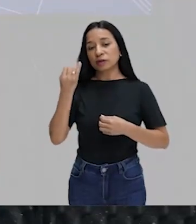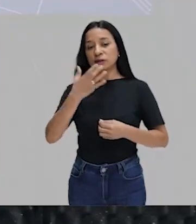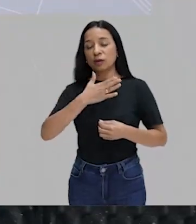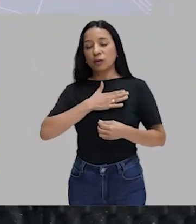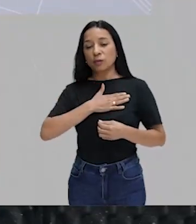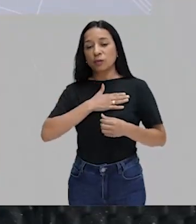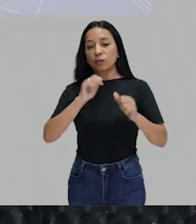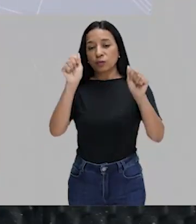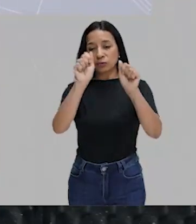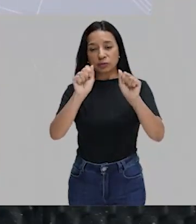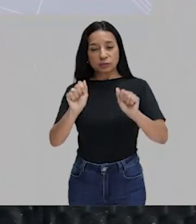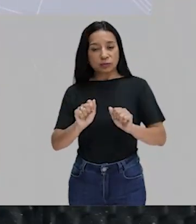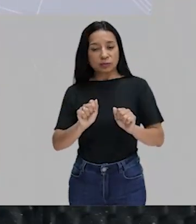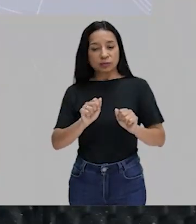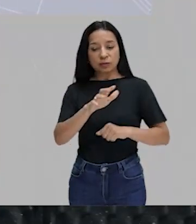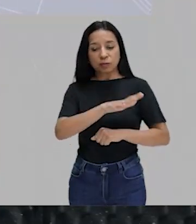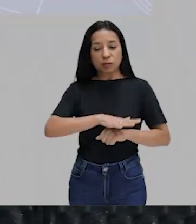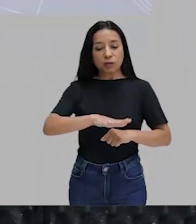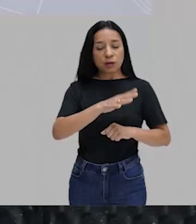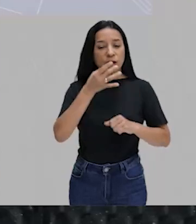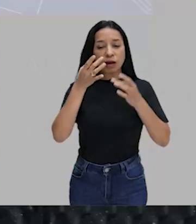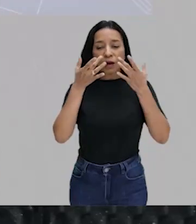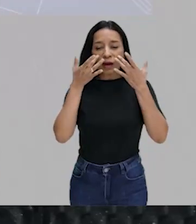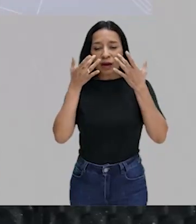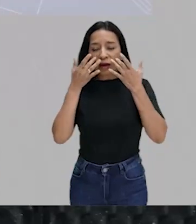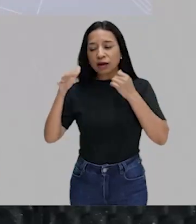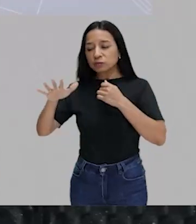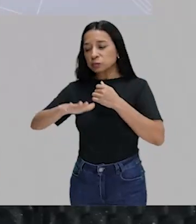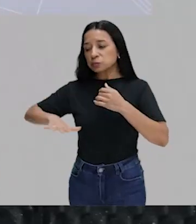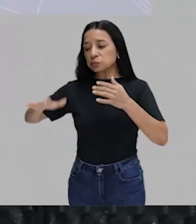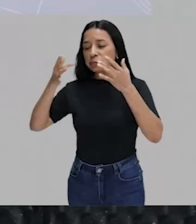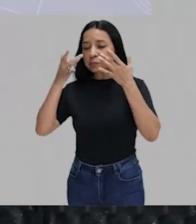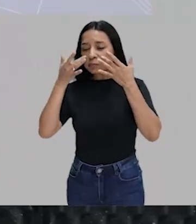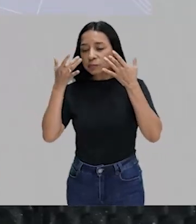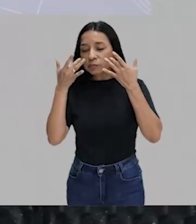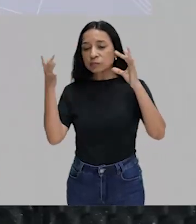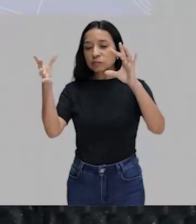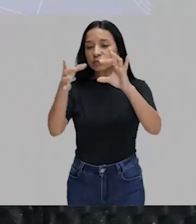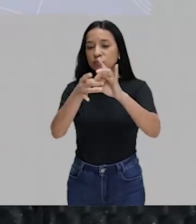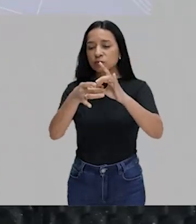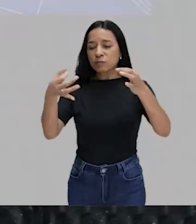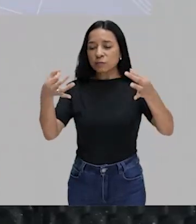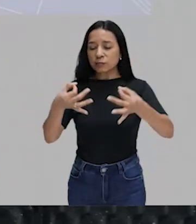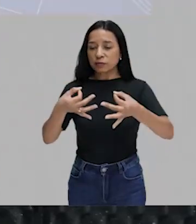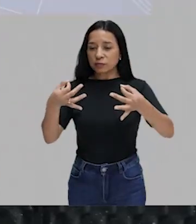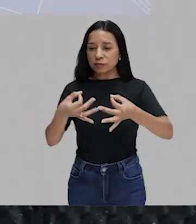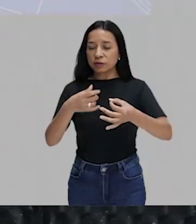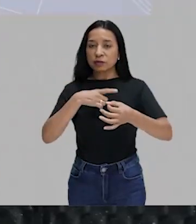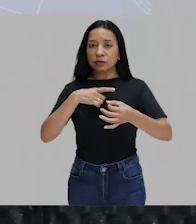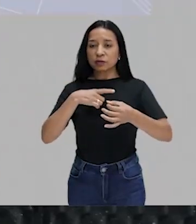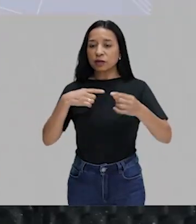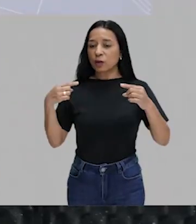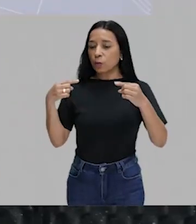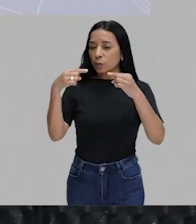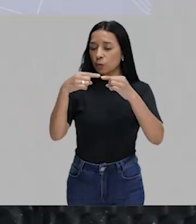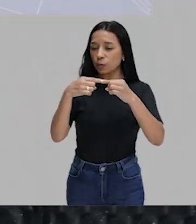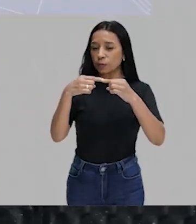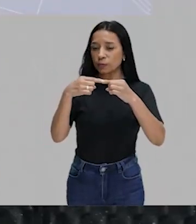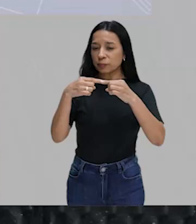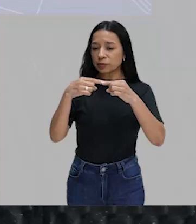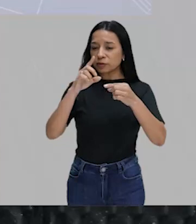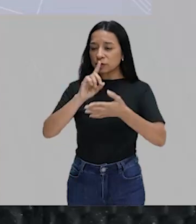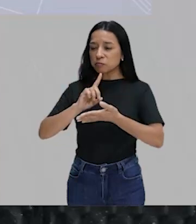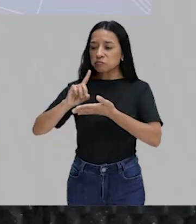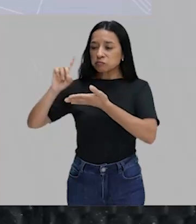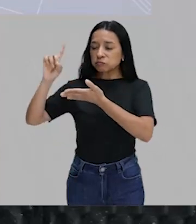falei, a arte pela arte, o belo, o perfeito. Então, aquilo que é perfeito tem a ver com divindade, né? Você já